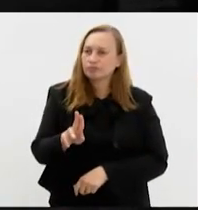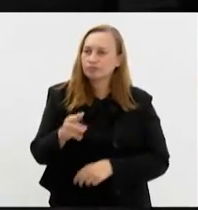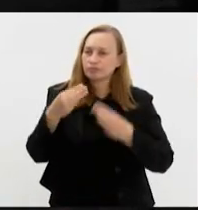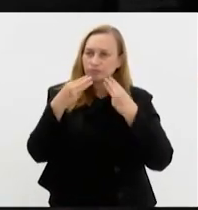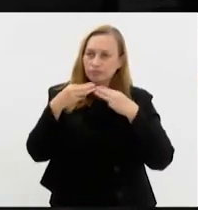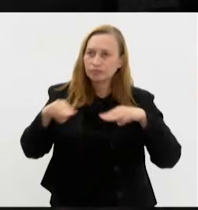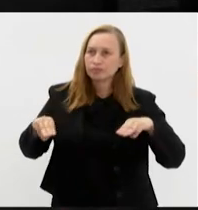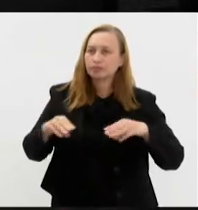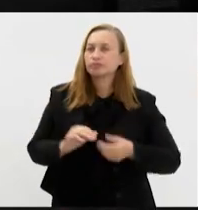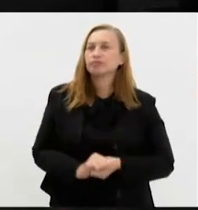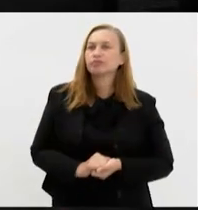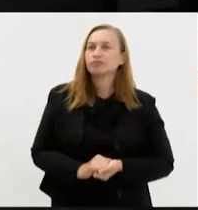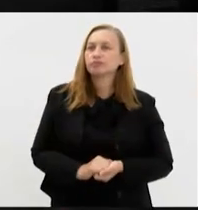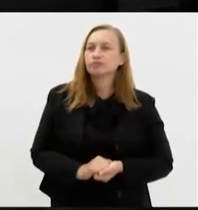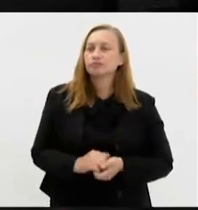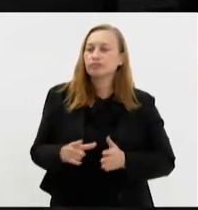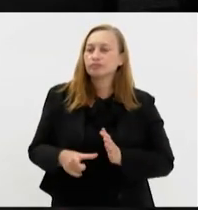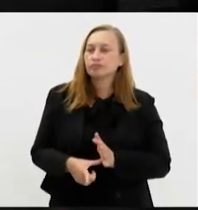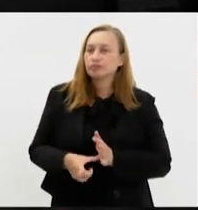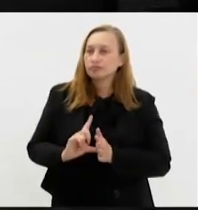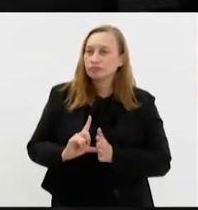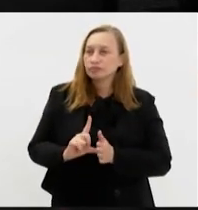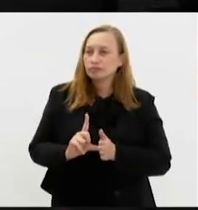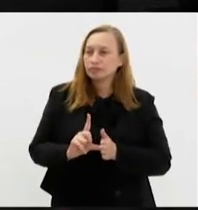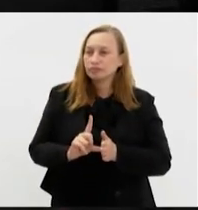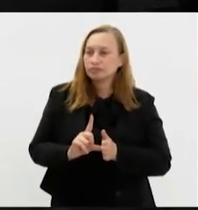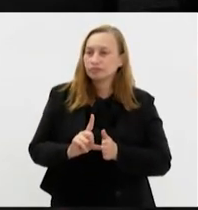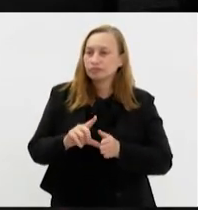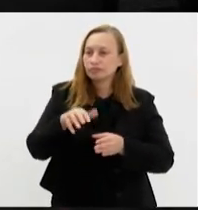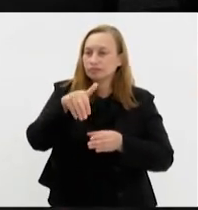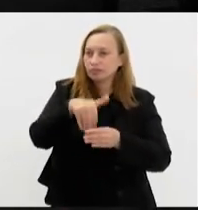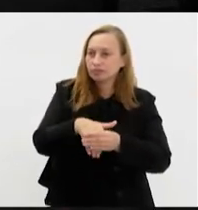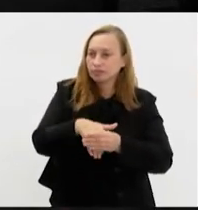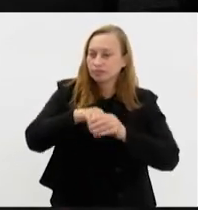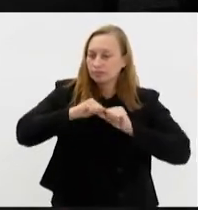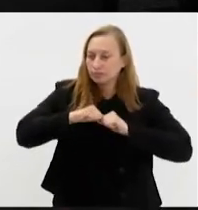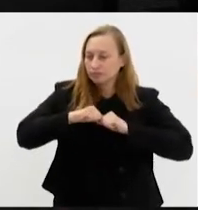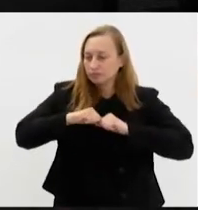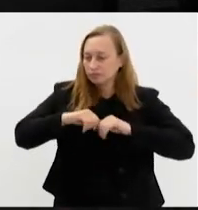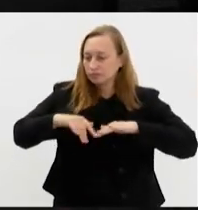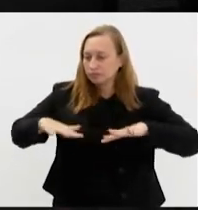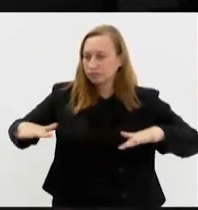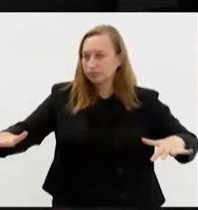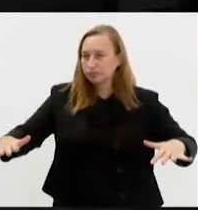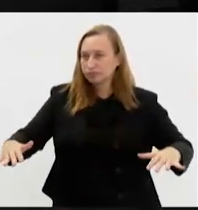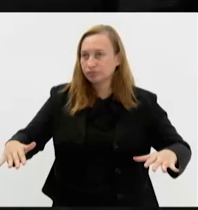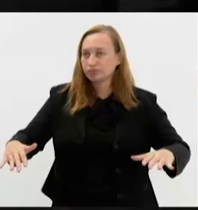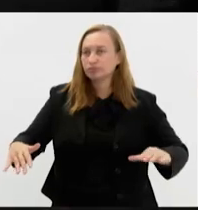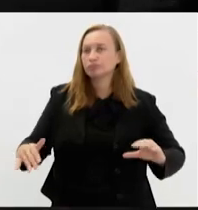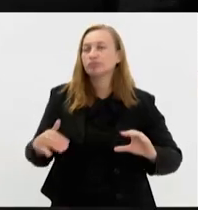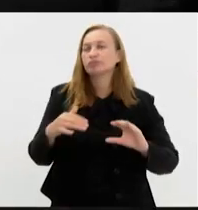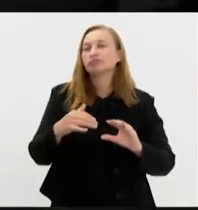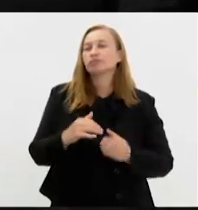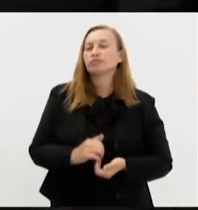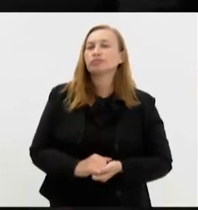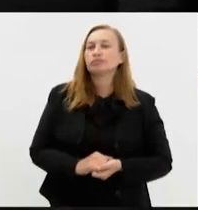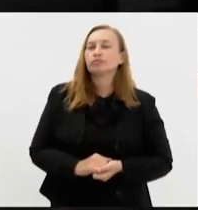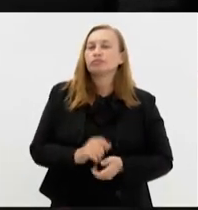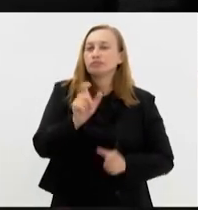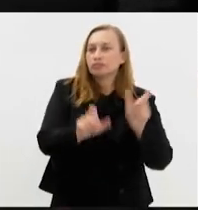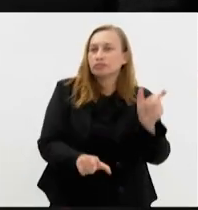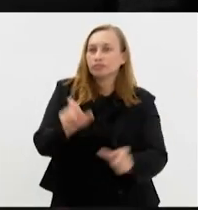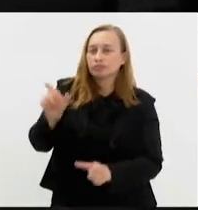véspera da elei milhares de mensagens foram ofertadas aos eleitores daquela cidade numa